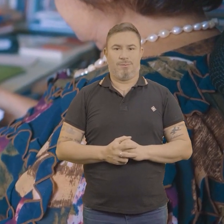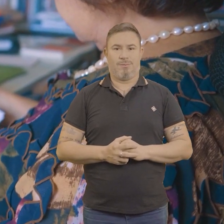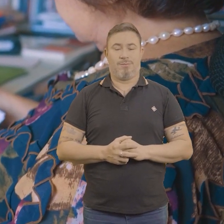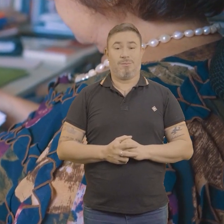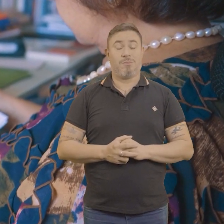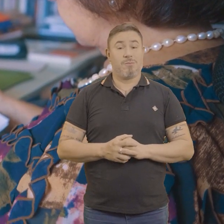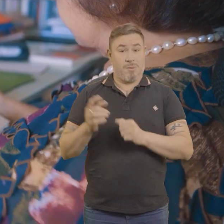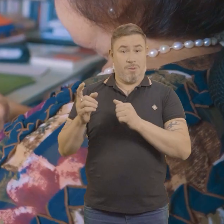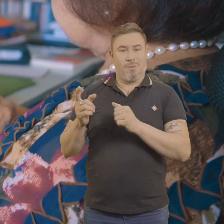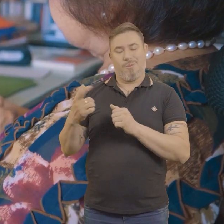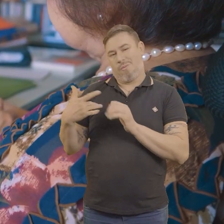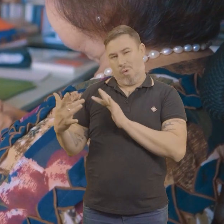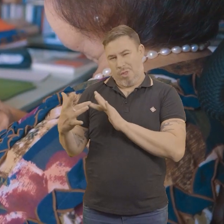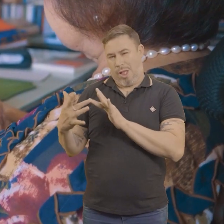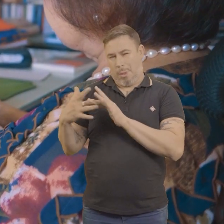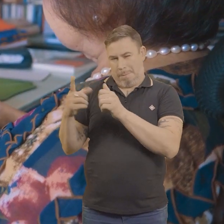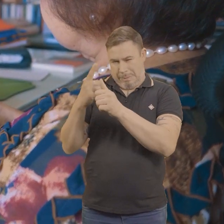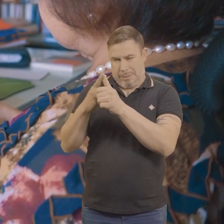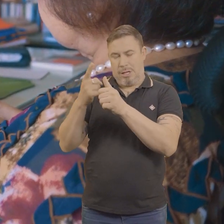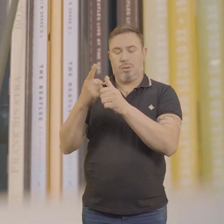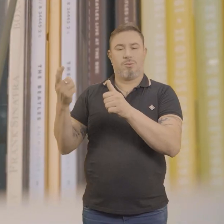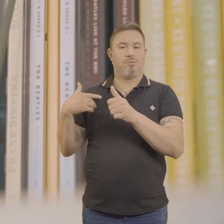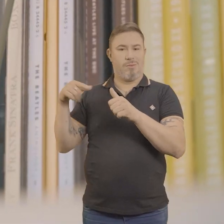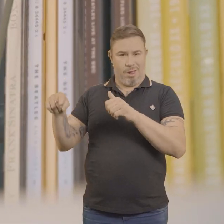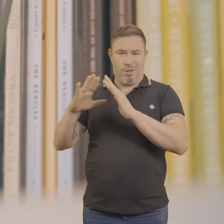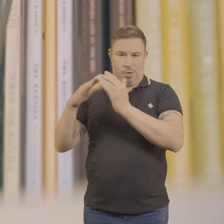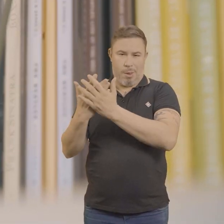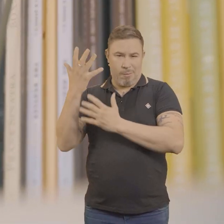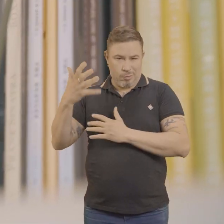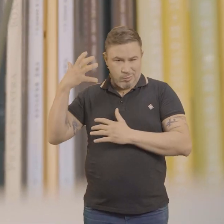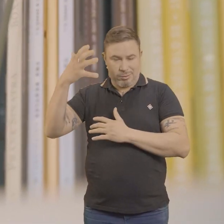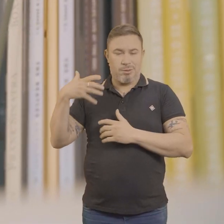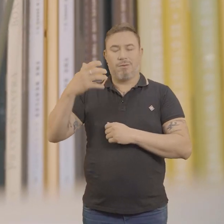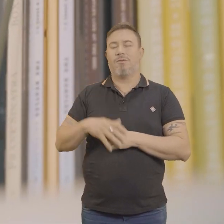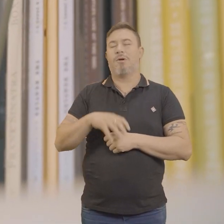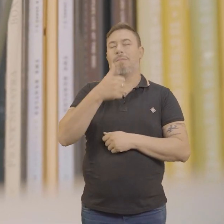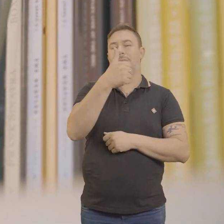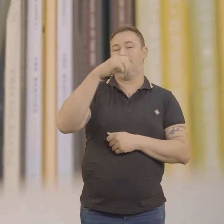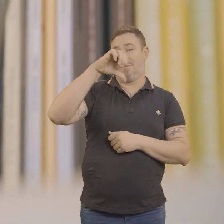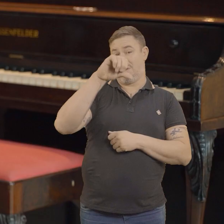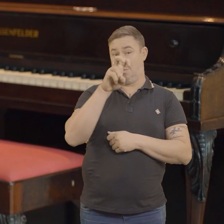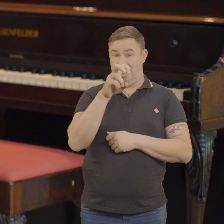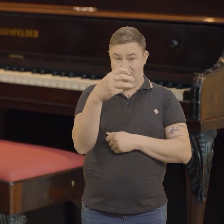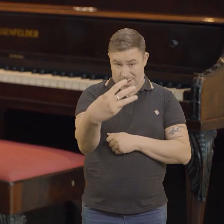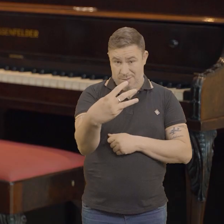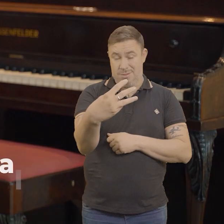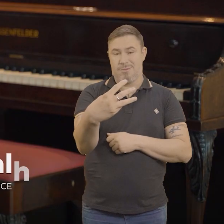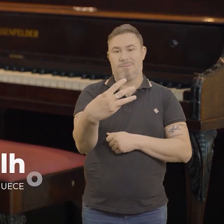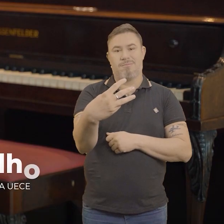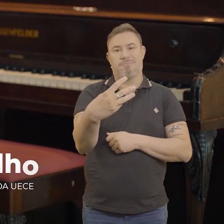Meu primeiro contato com o conservatório foi justamente no ano de 1953. Eu